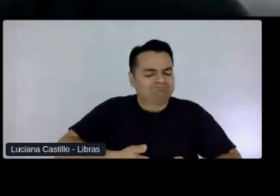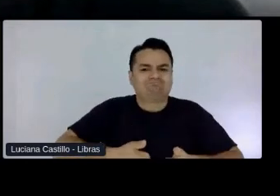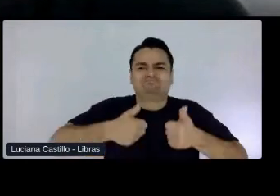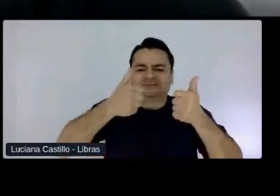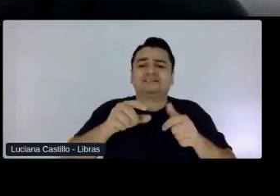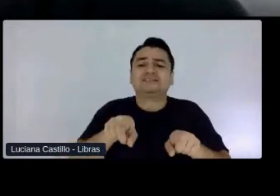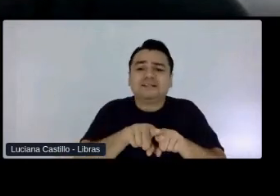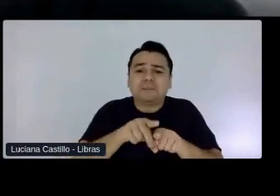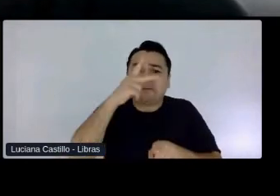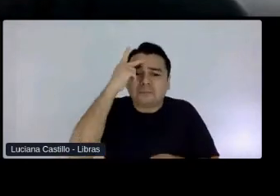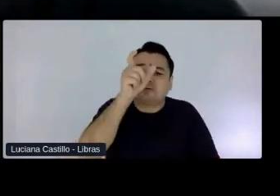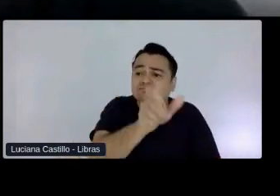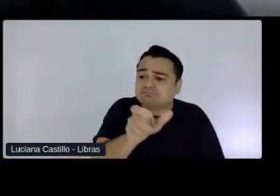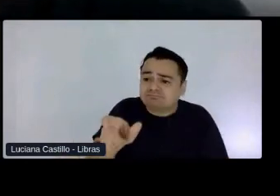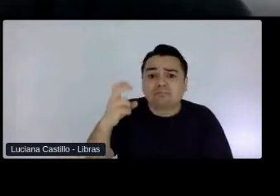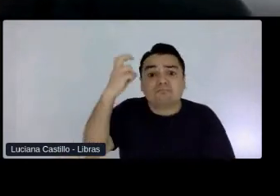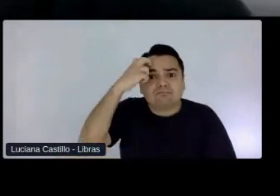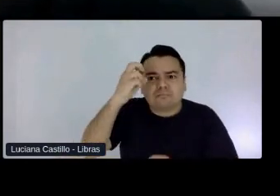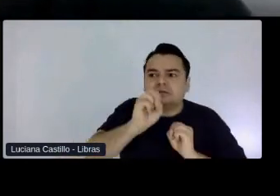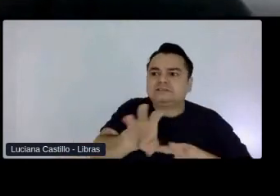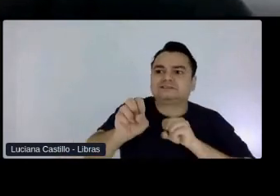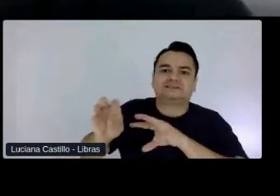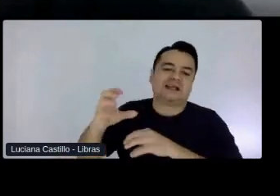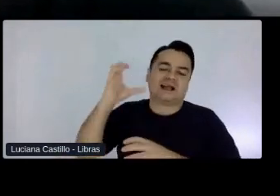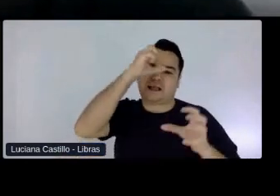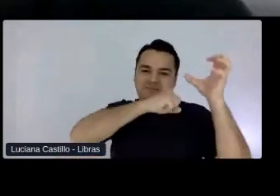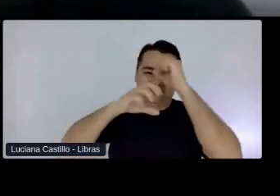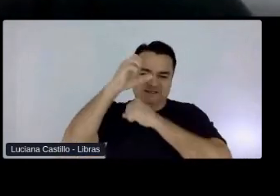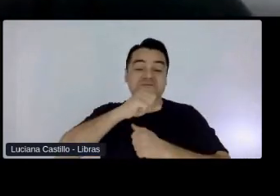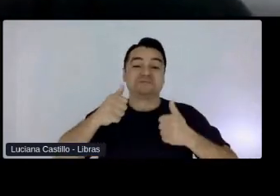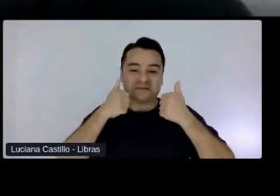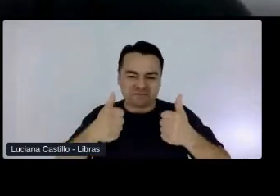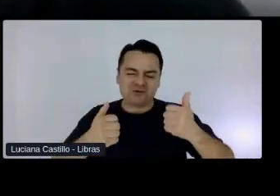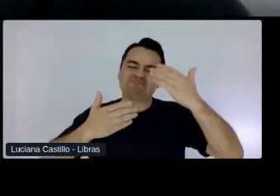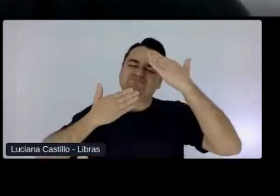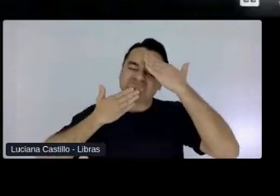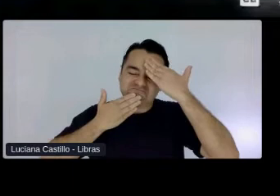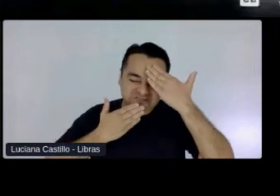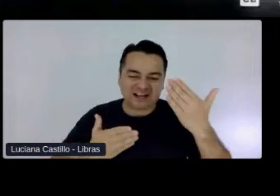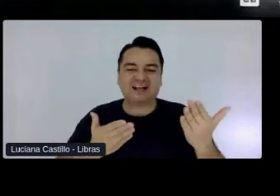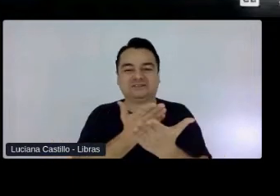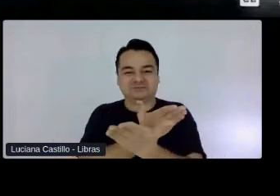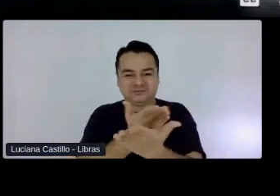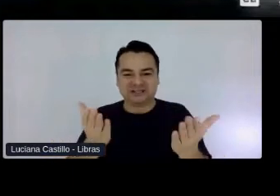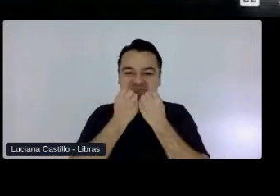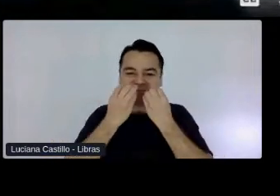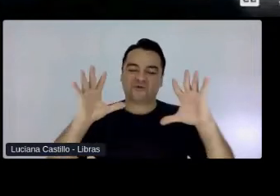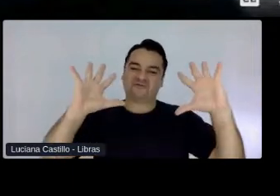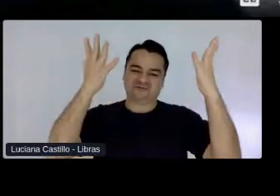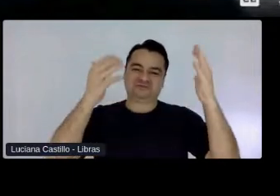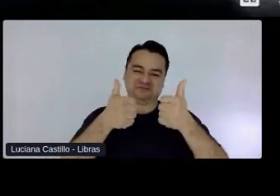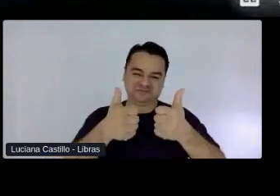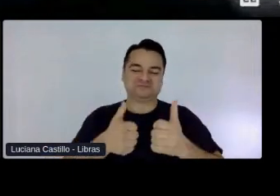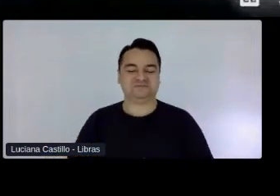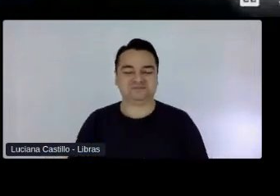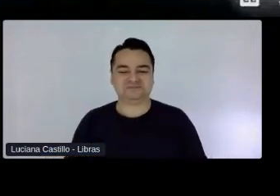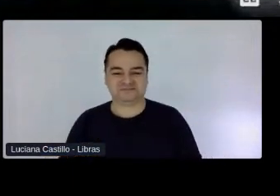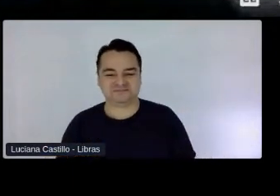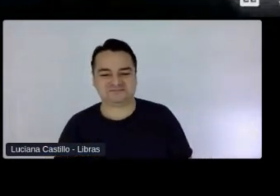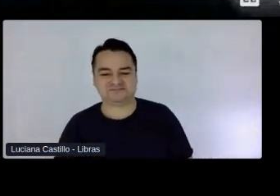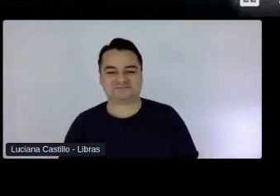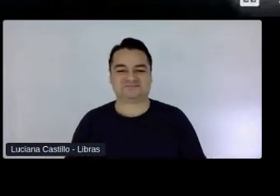vez mais conscientes sobre o tema. É isso aí, pessoal. Muito obrigado e tenham um ótimo evento.